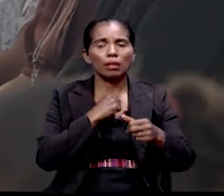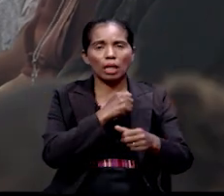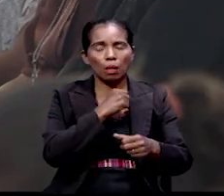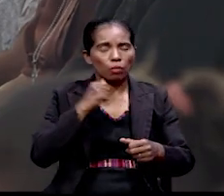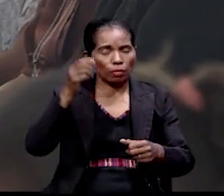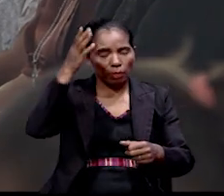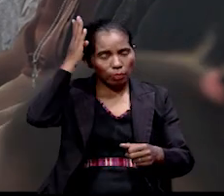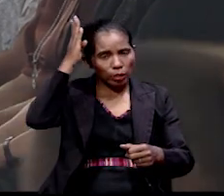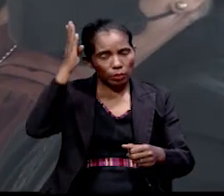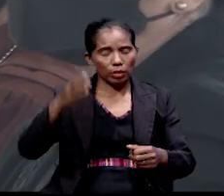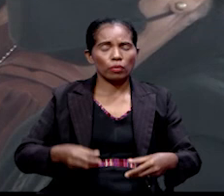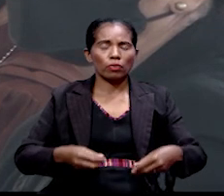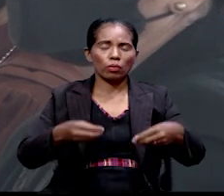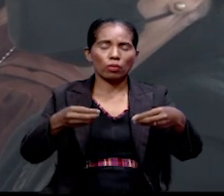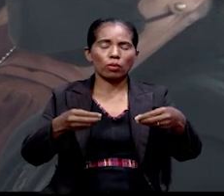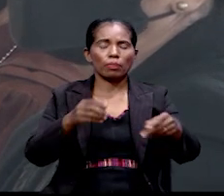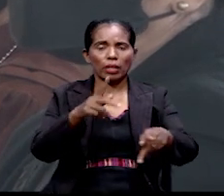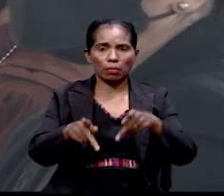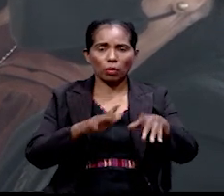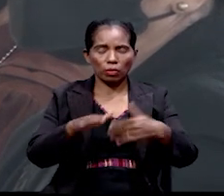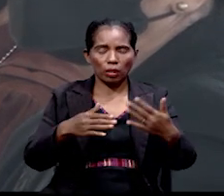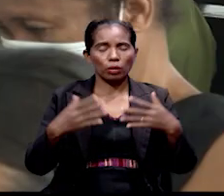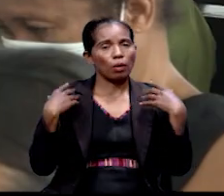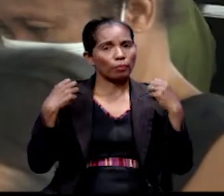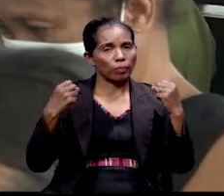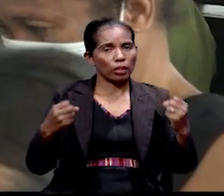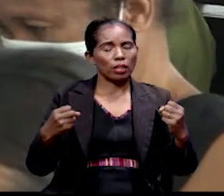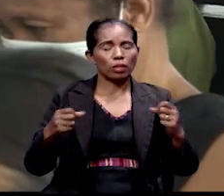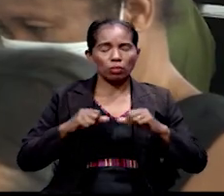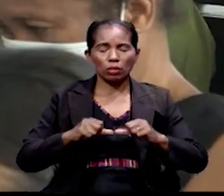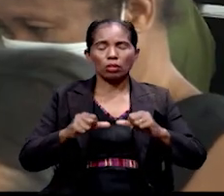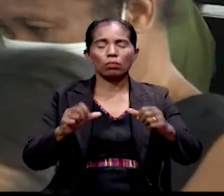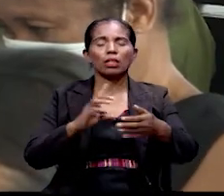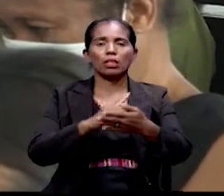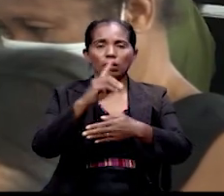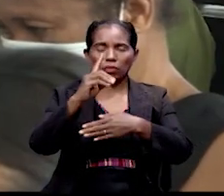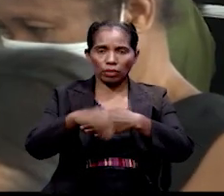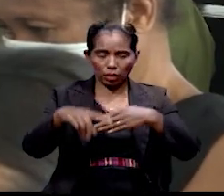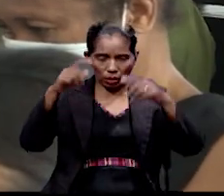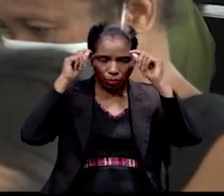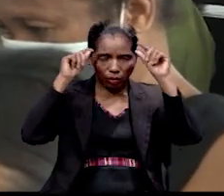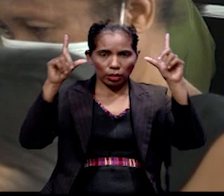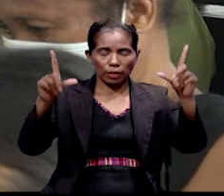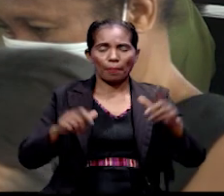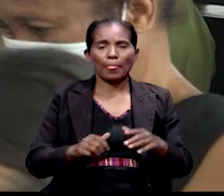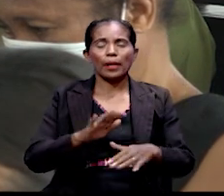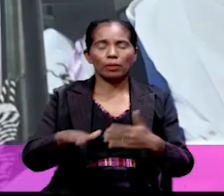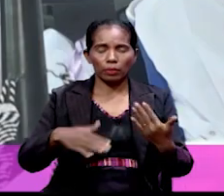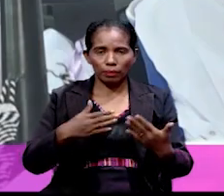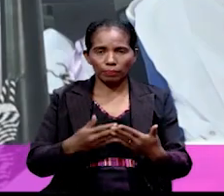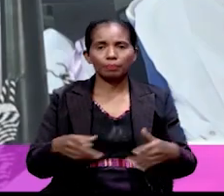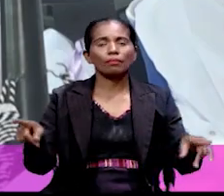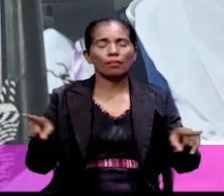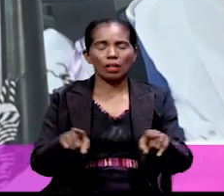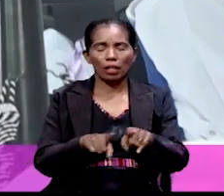povo no rai Timor-Leste ato barane hodi continua luta ba desenvolvimento Timor-Leste nian. Ba buat sir ne Hotu maksai